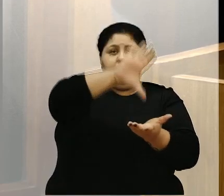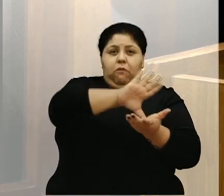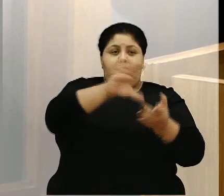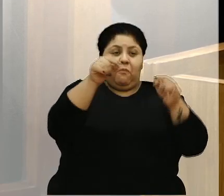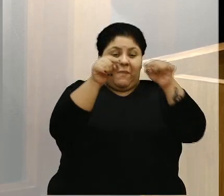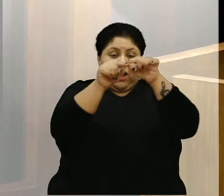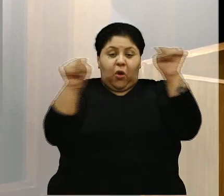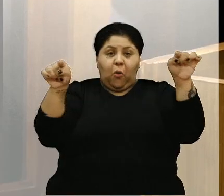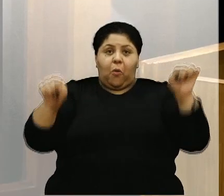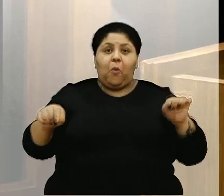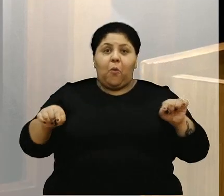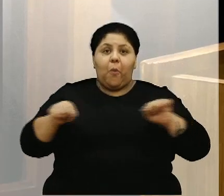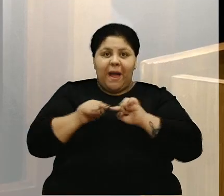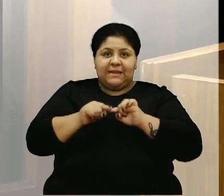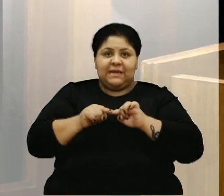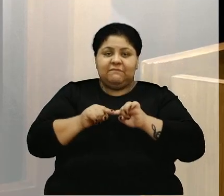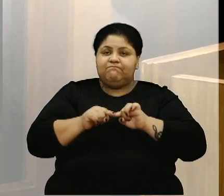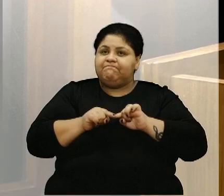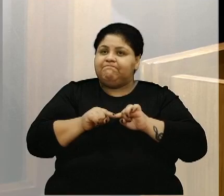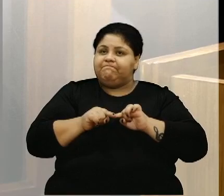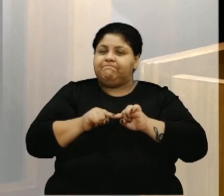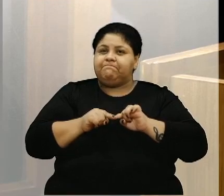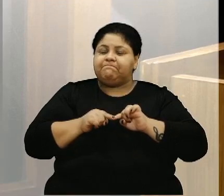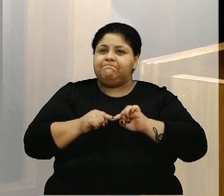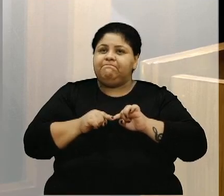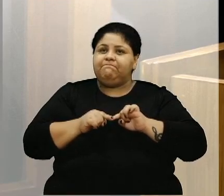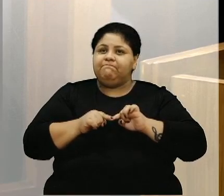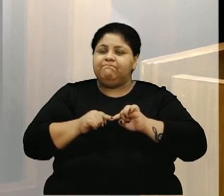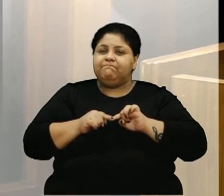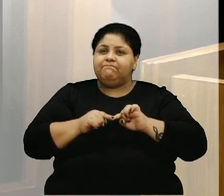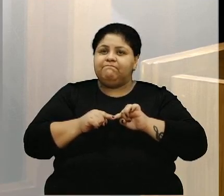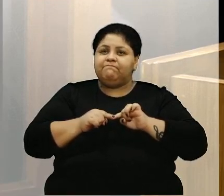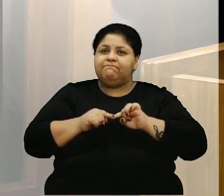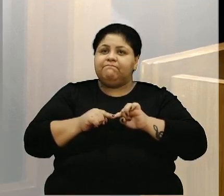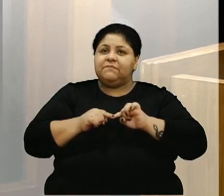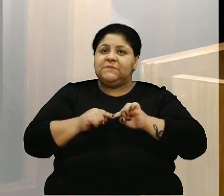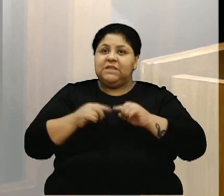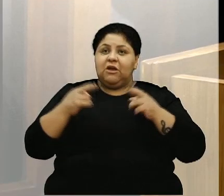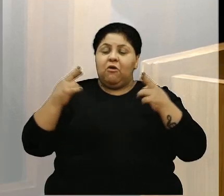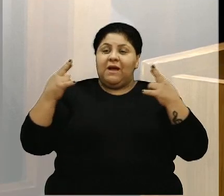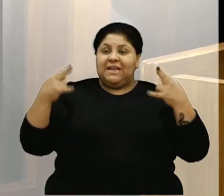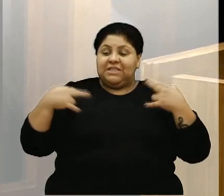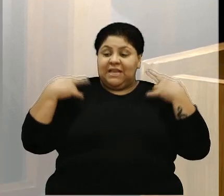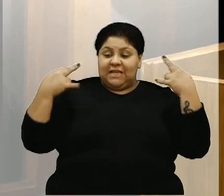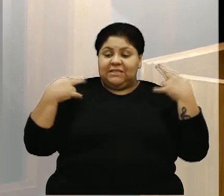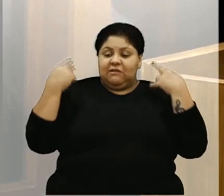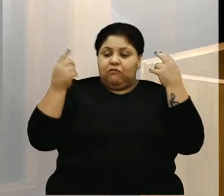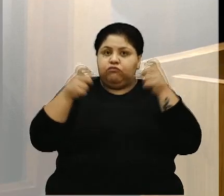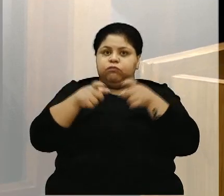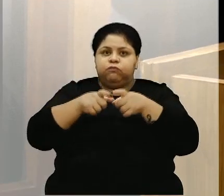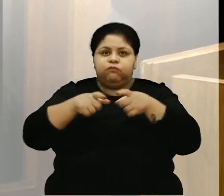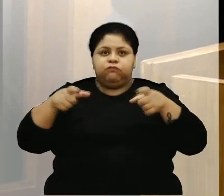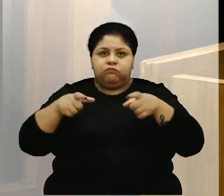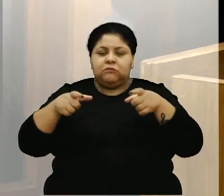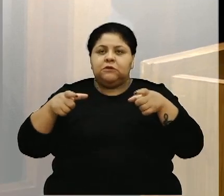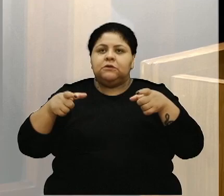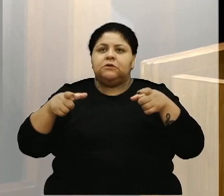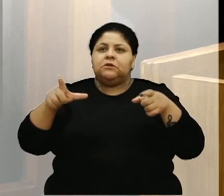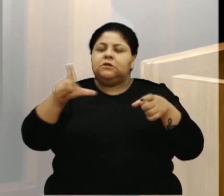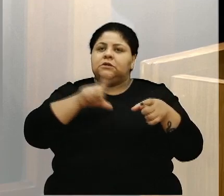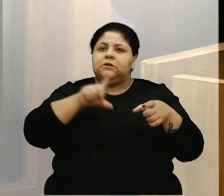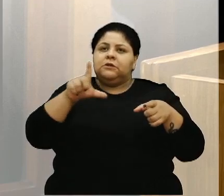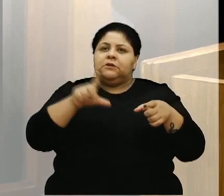praça. É uma área de lazer grande, onde nós tivemos agora há poucos dias fazendo